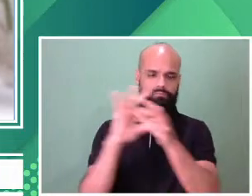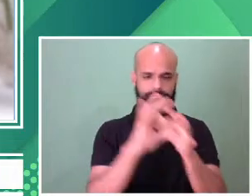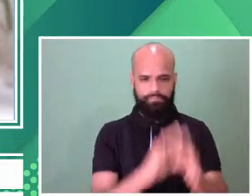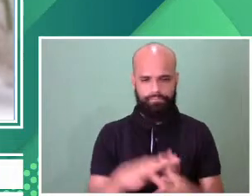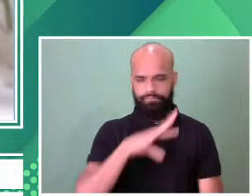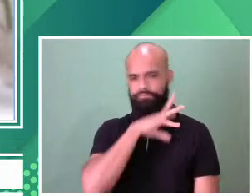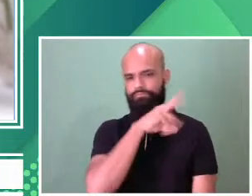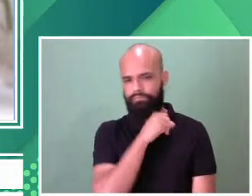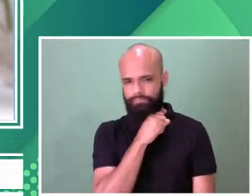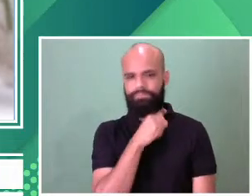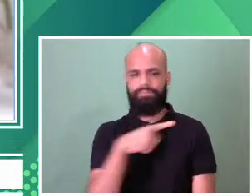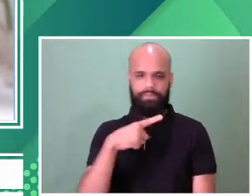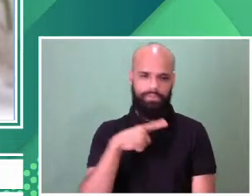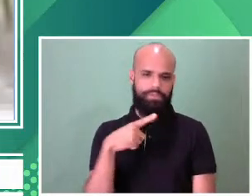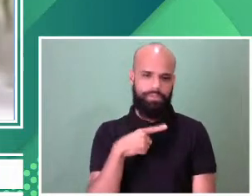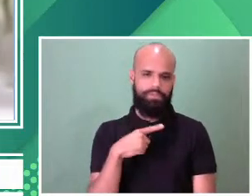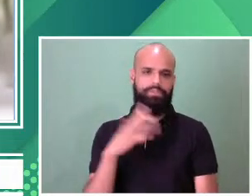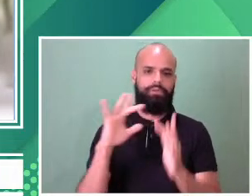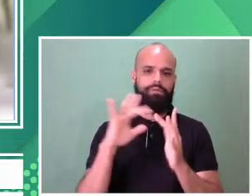sencientes,